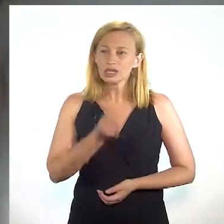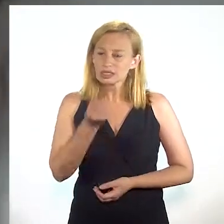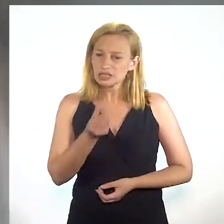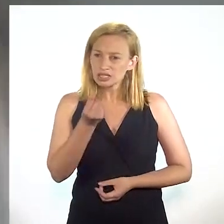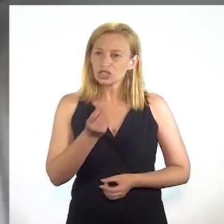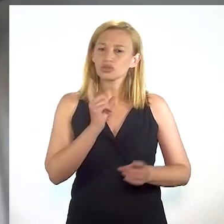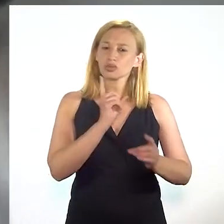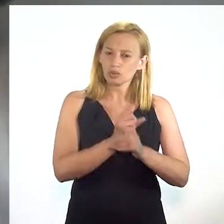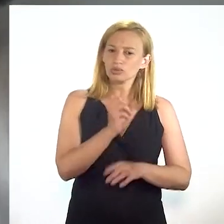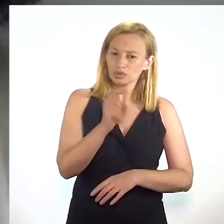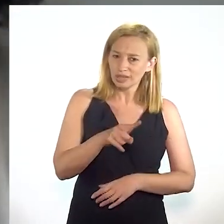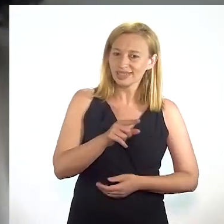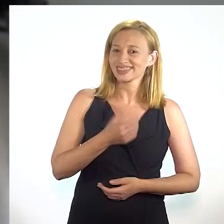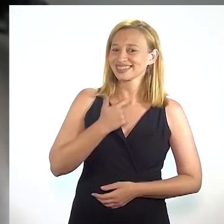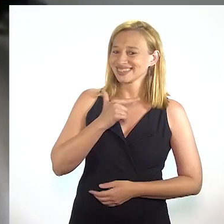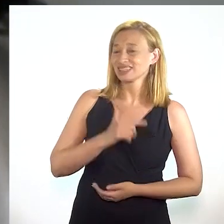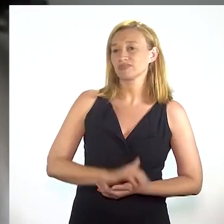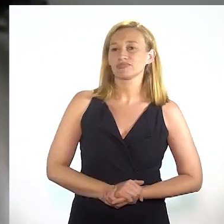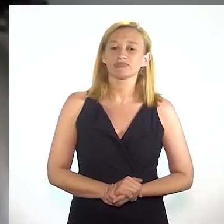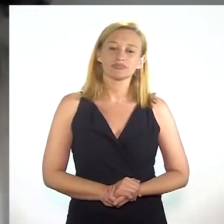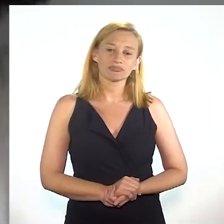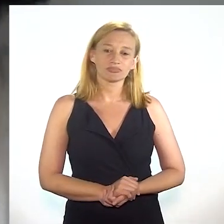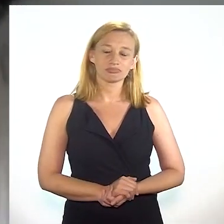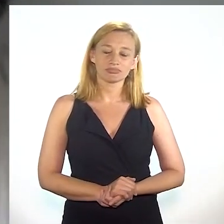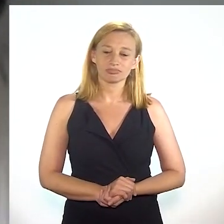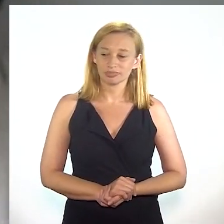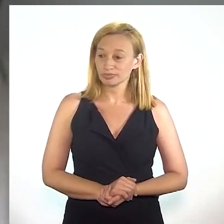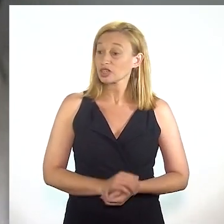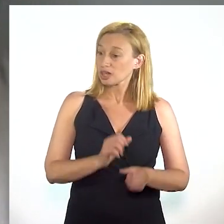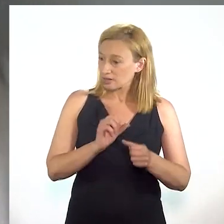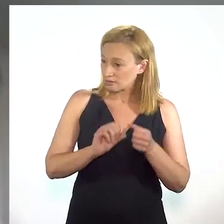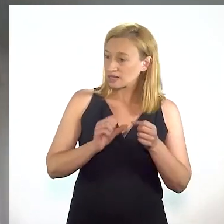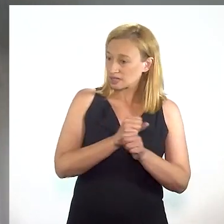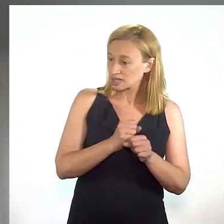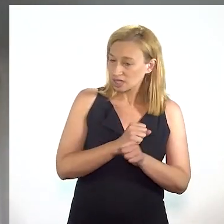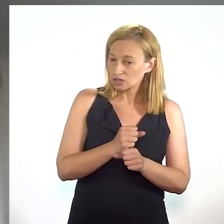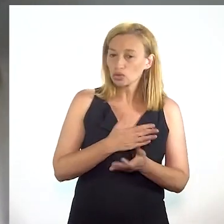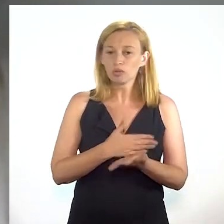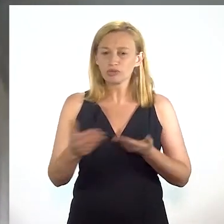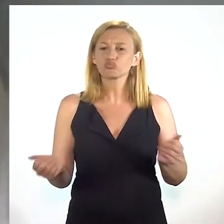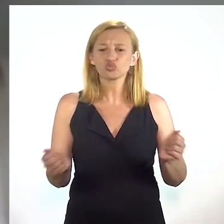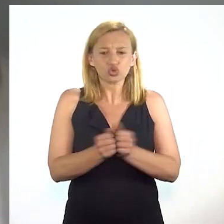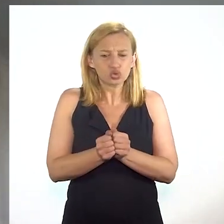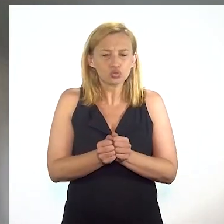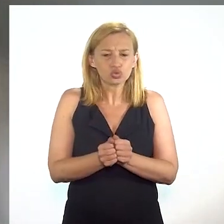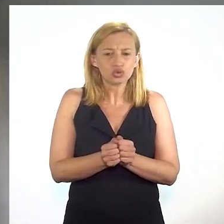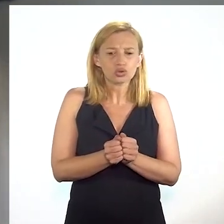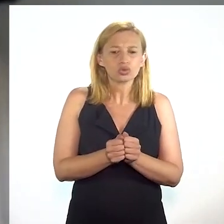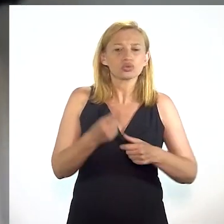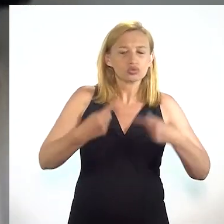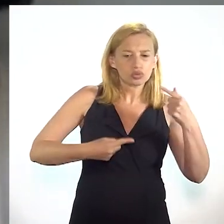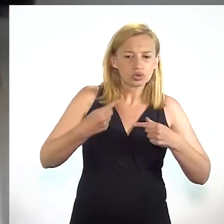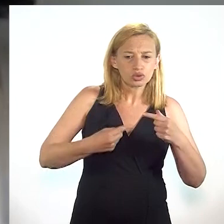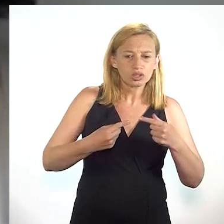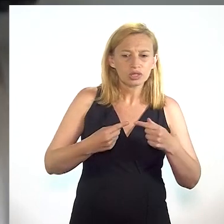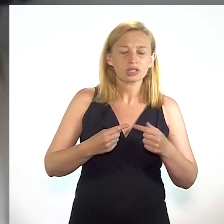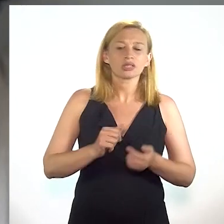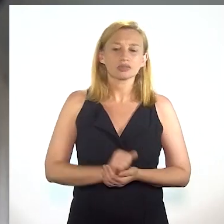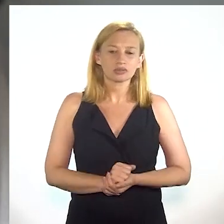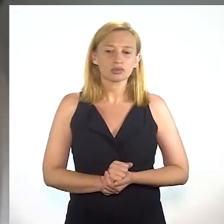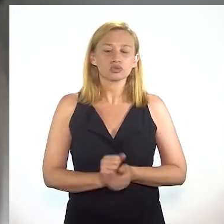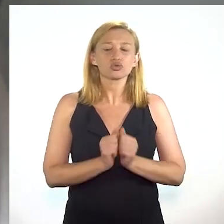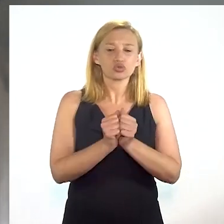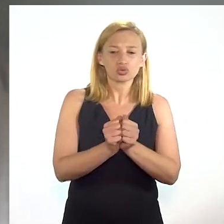sexto encontro, né? A gente fez esse ano, começamos juntos Fórum e a